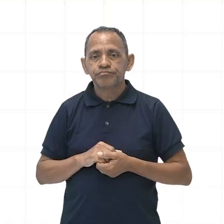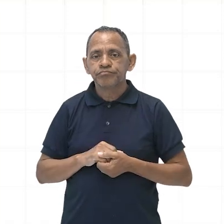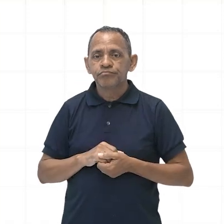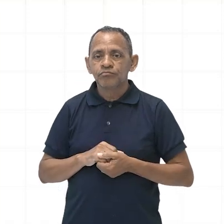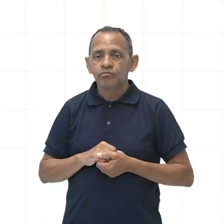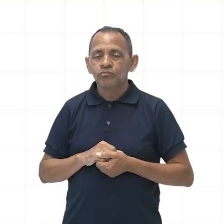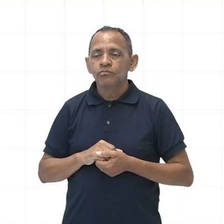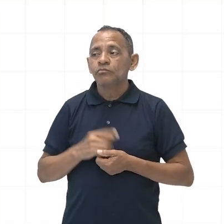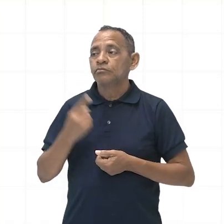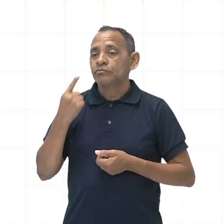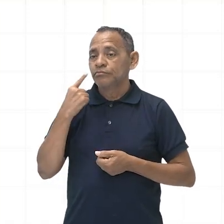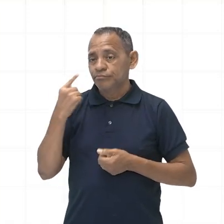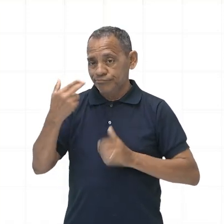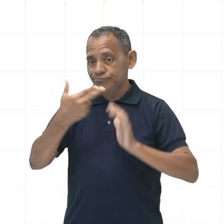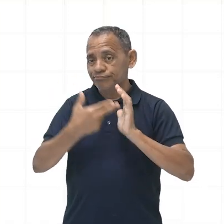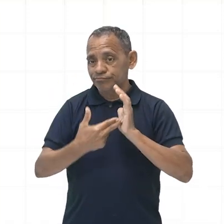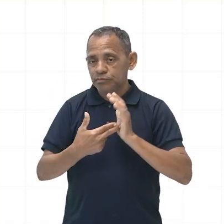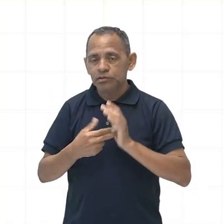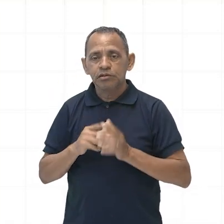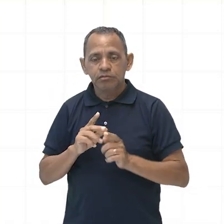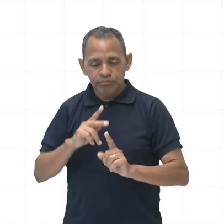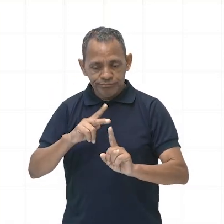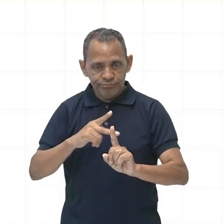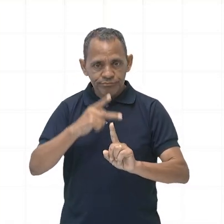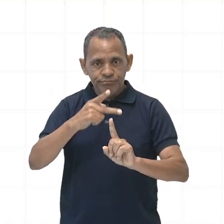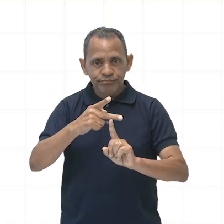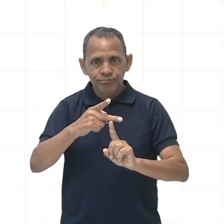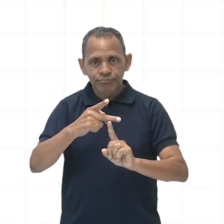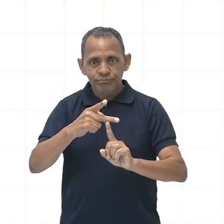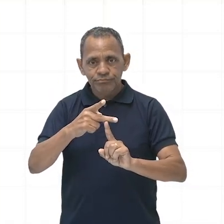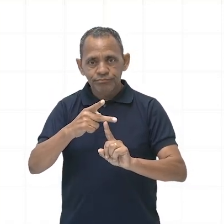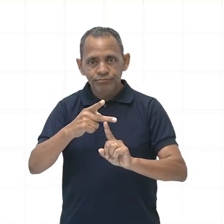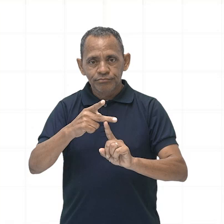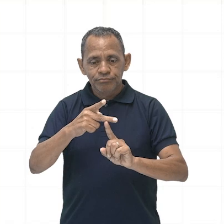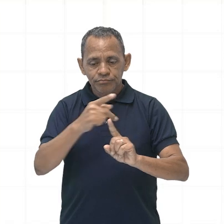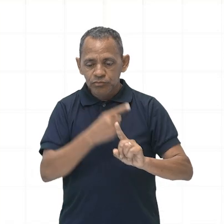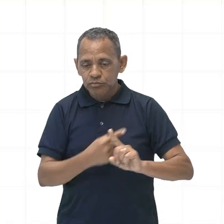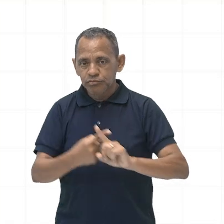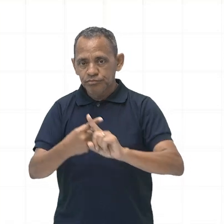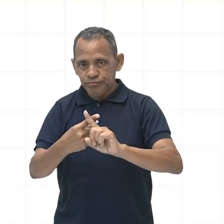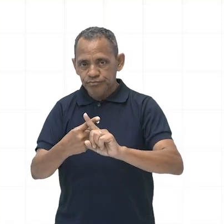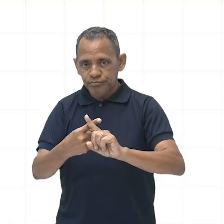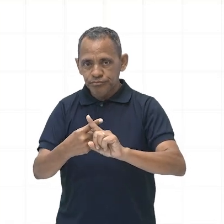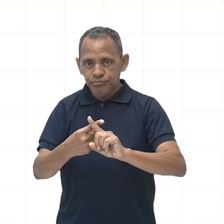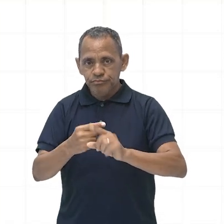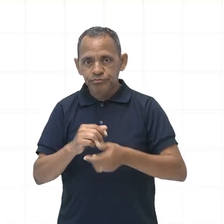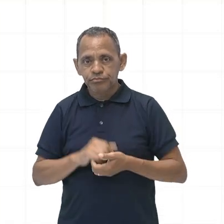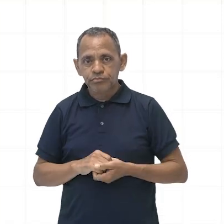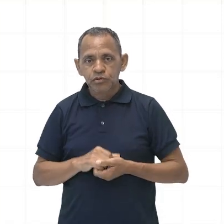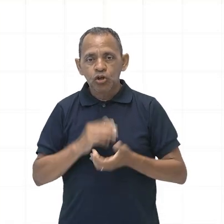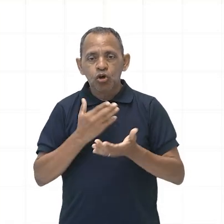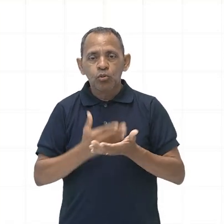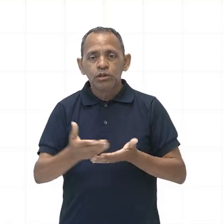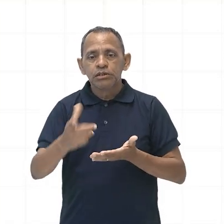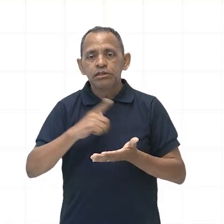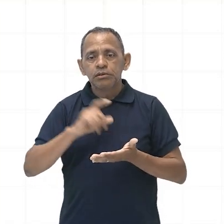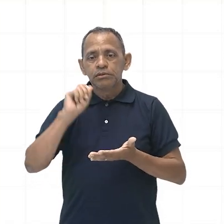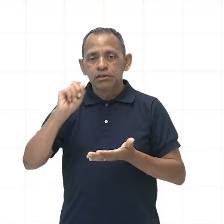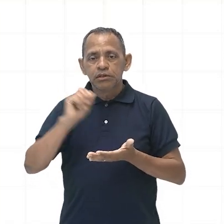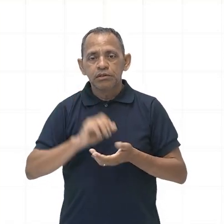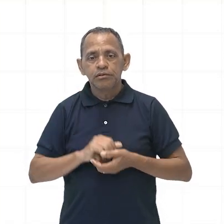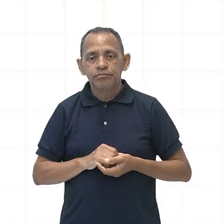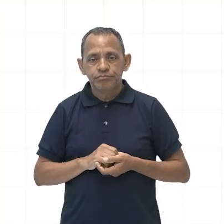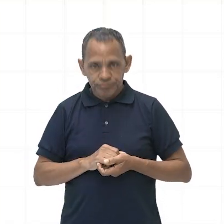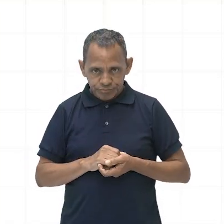propriedade, que é chamada de potência de um produto. Então, para iniciar, nós vamos ter um produto,